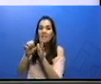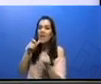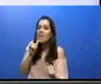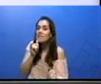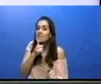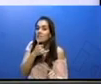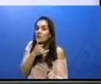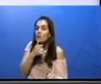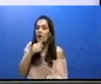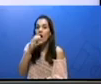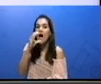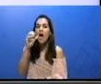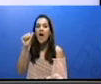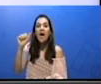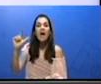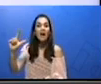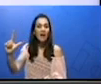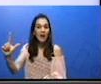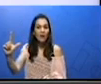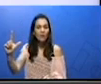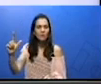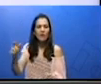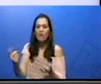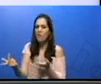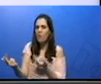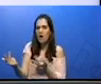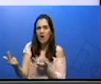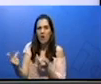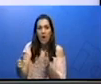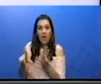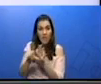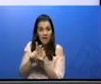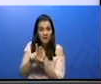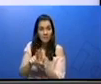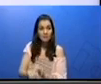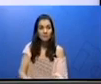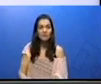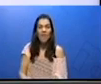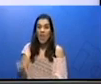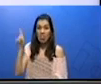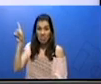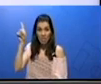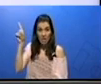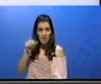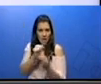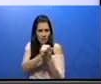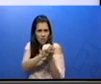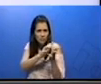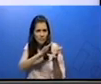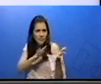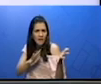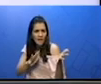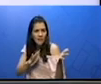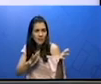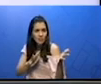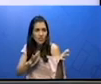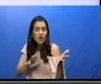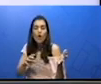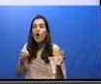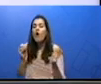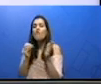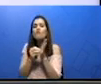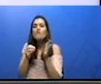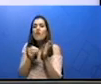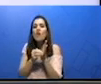virgem. Vamos usar também as mesmas leis. Só que nesse exercício, o elemento faltante no primeiro experimento não